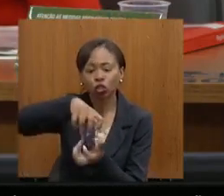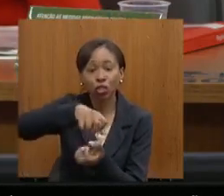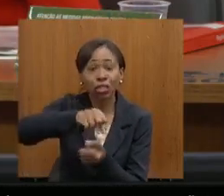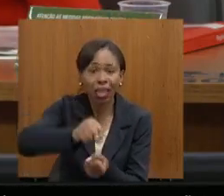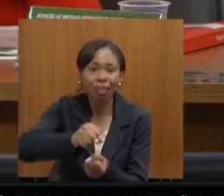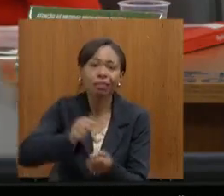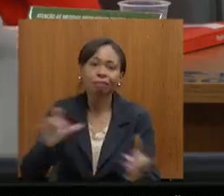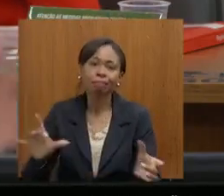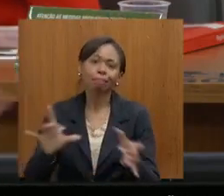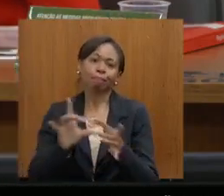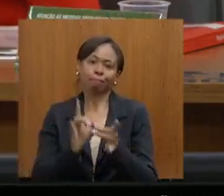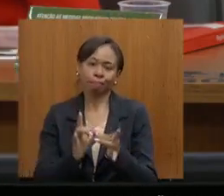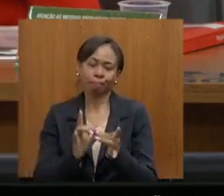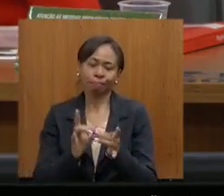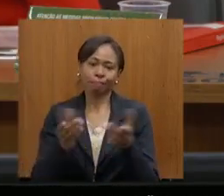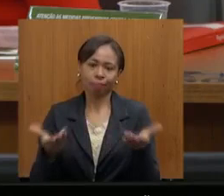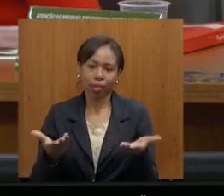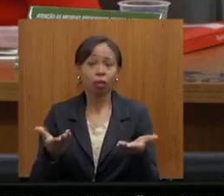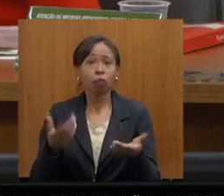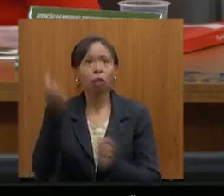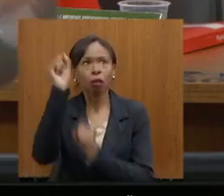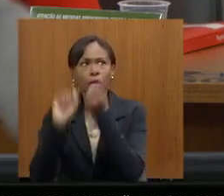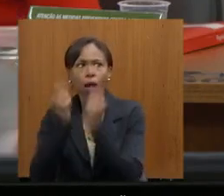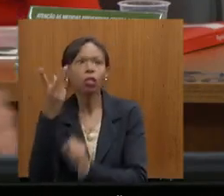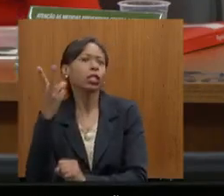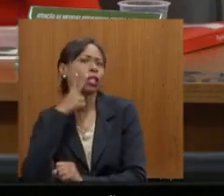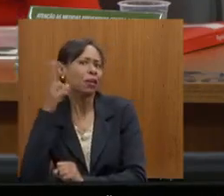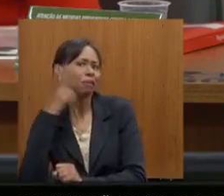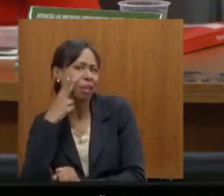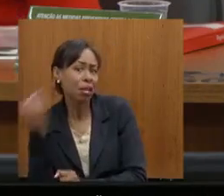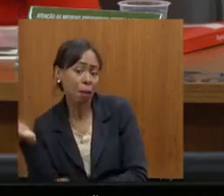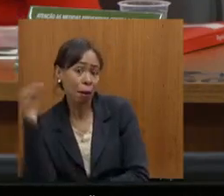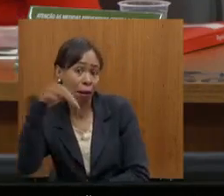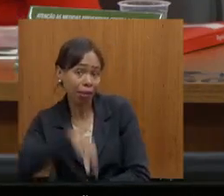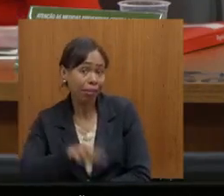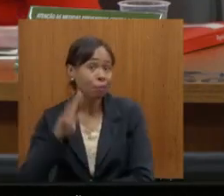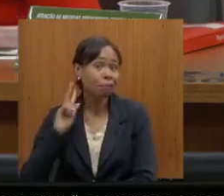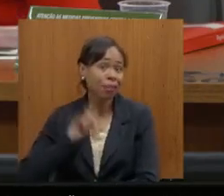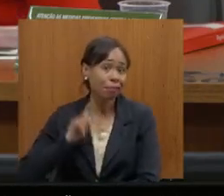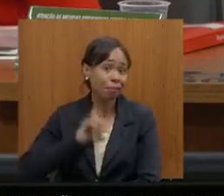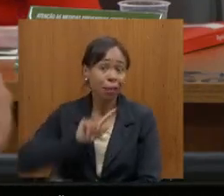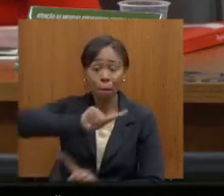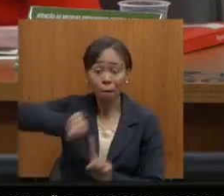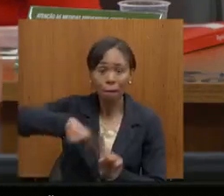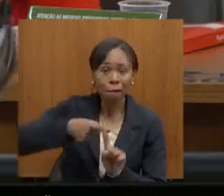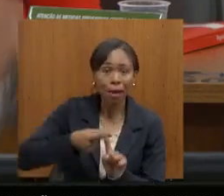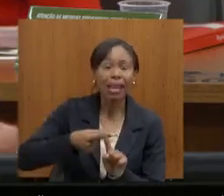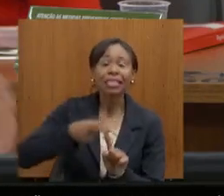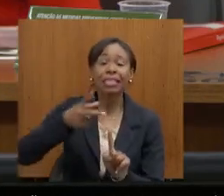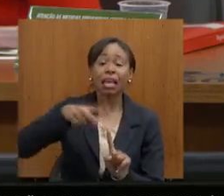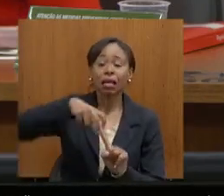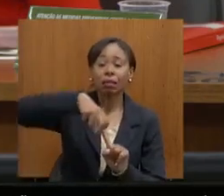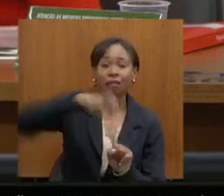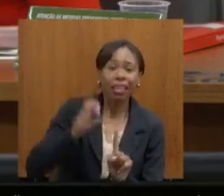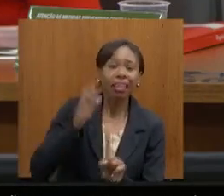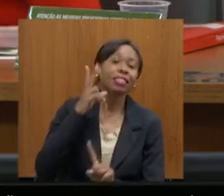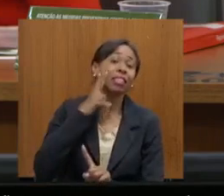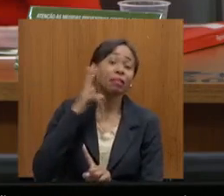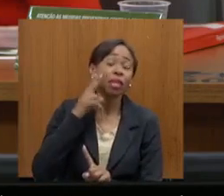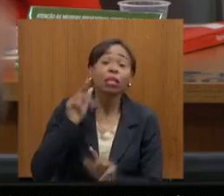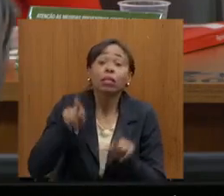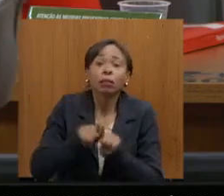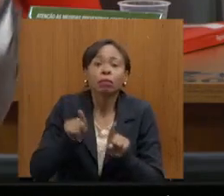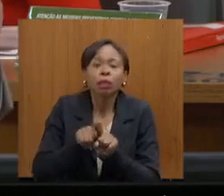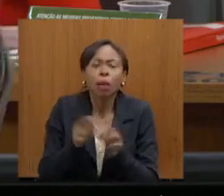Harmonia então quando destrava Cervejaria a gente traz embalagem de cerveja estamos trazendo muitas indústrias de